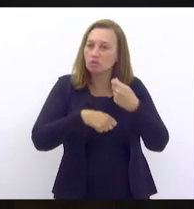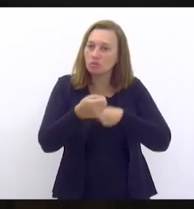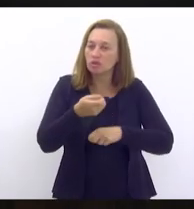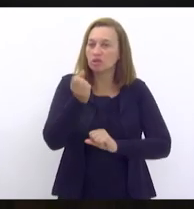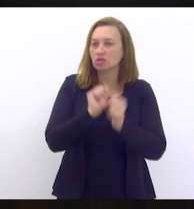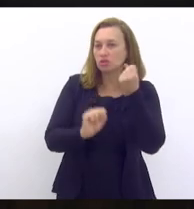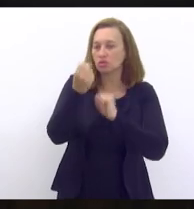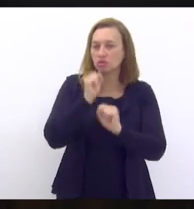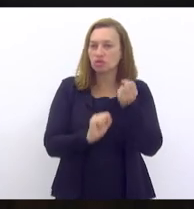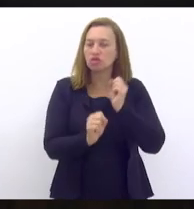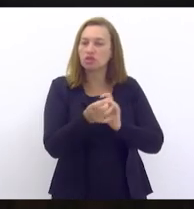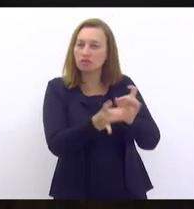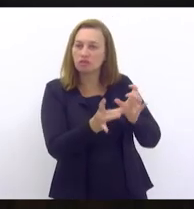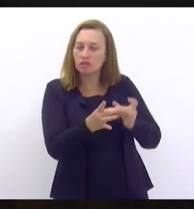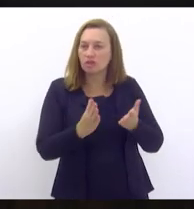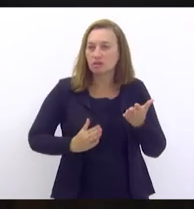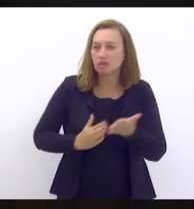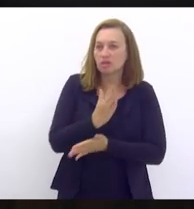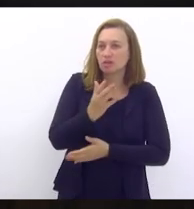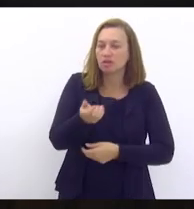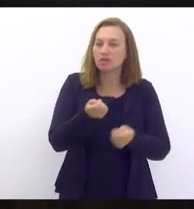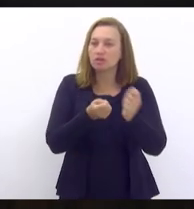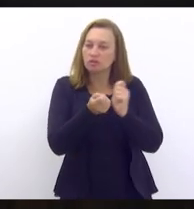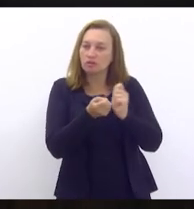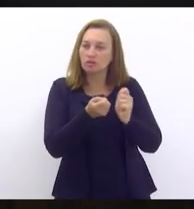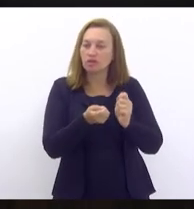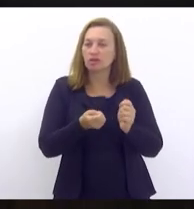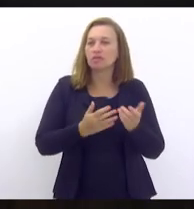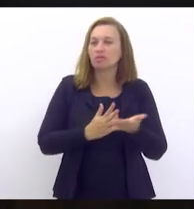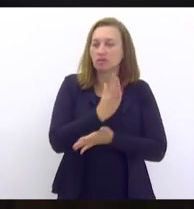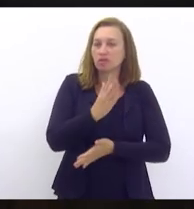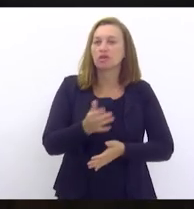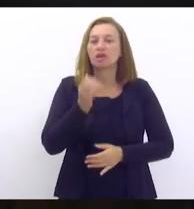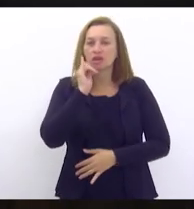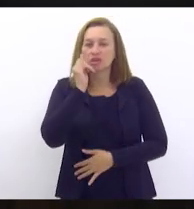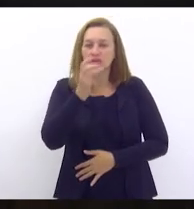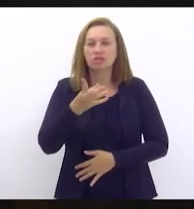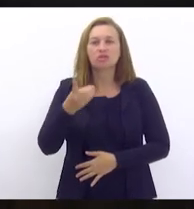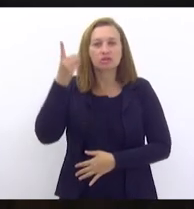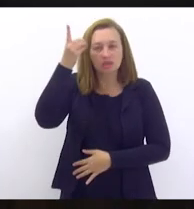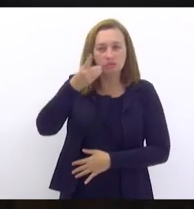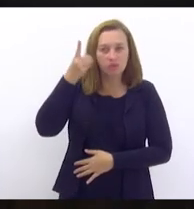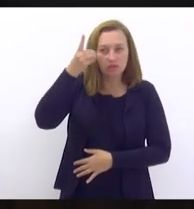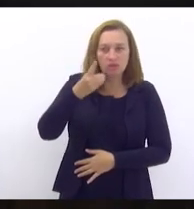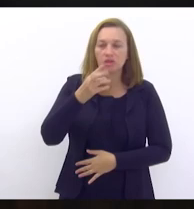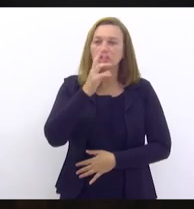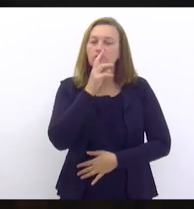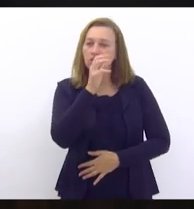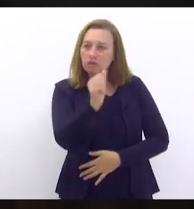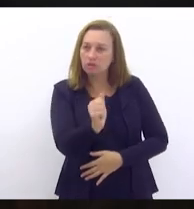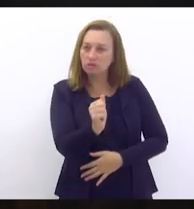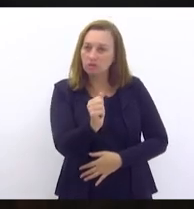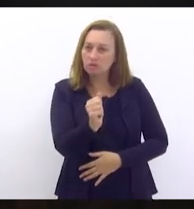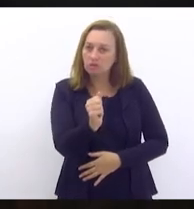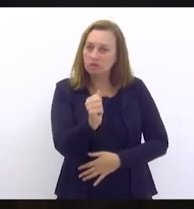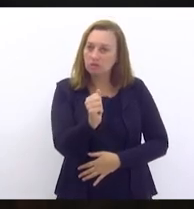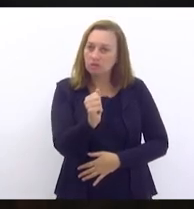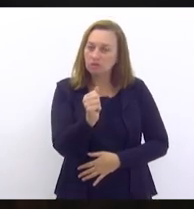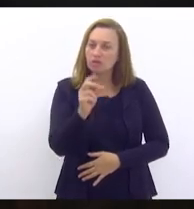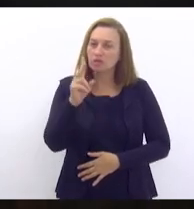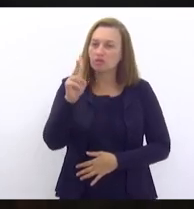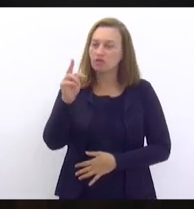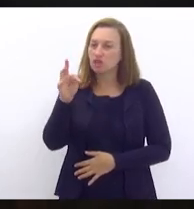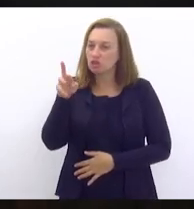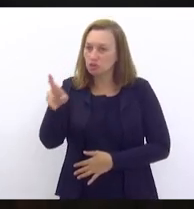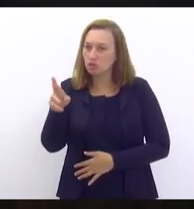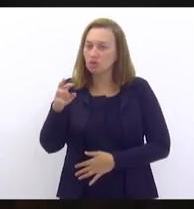Comércio, favorável. Orçamento, Finanças, Fiscalização Financeira e Controle, favorável. Relatores, deputado Rodrigo Amorim, Vitor